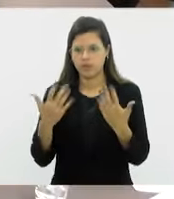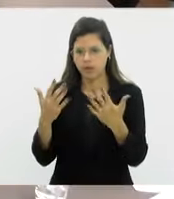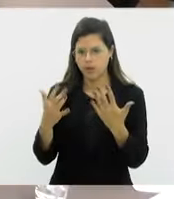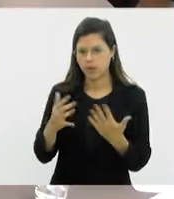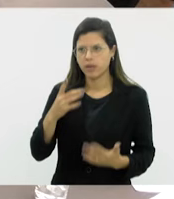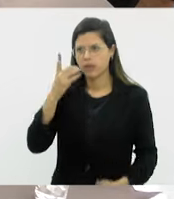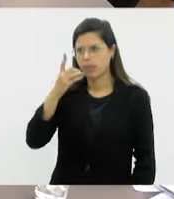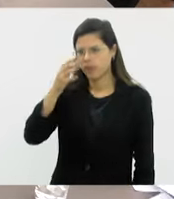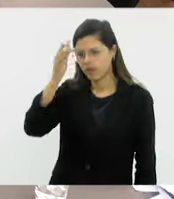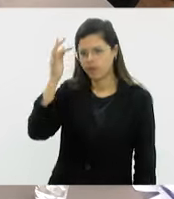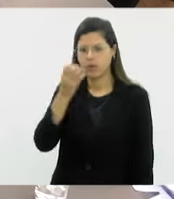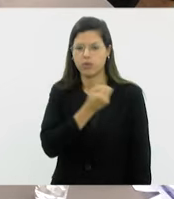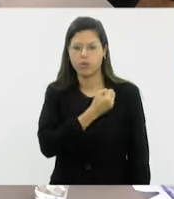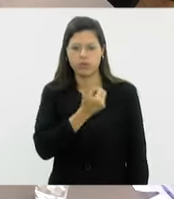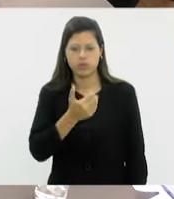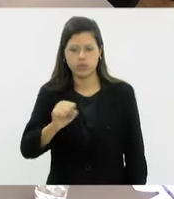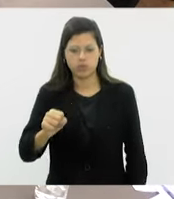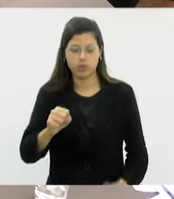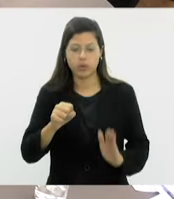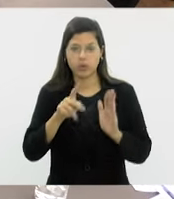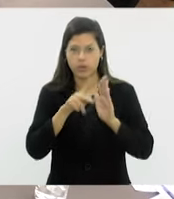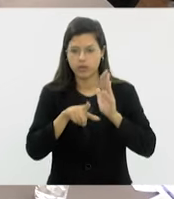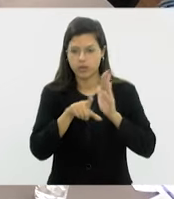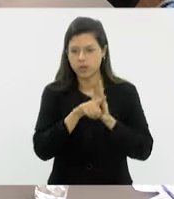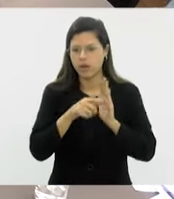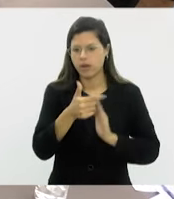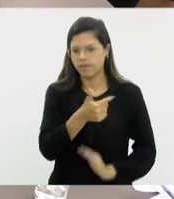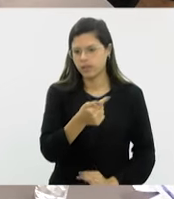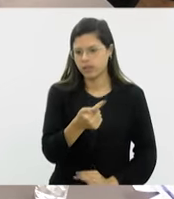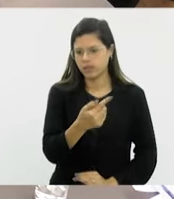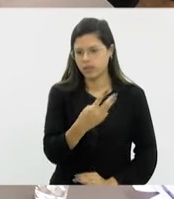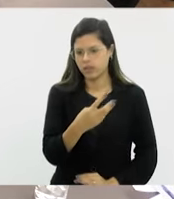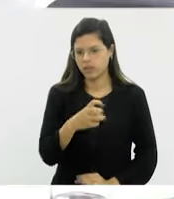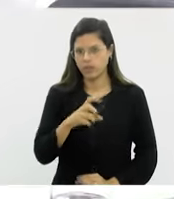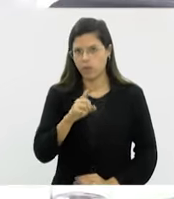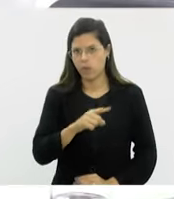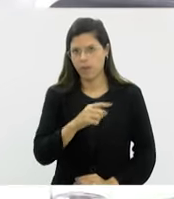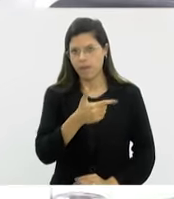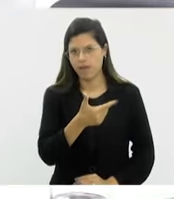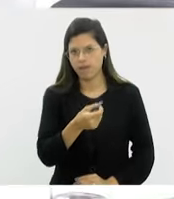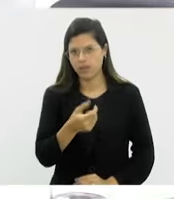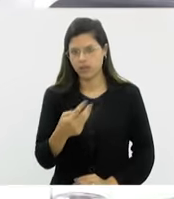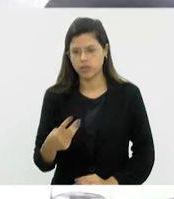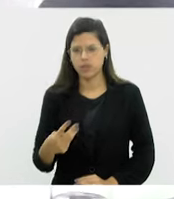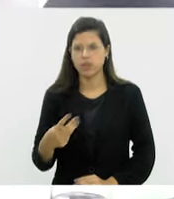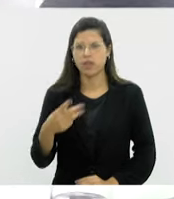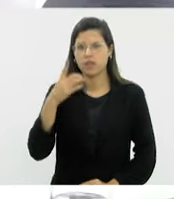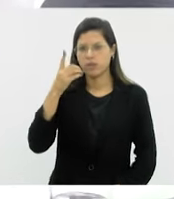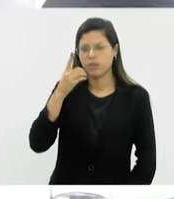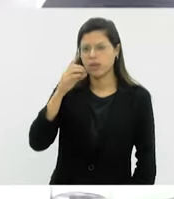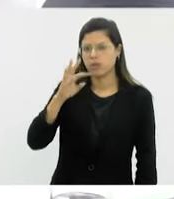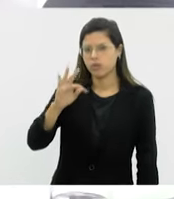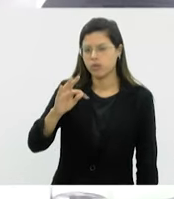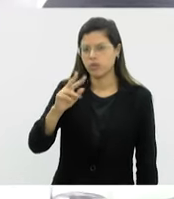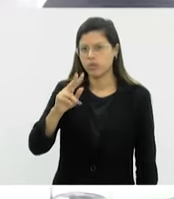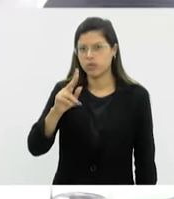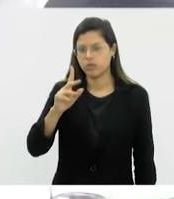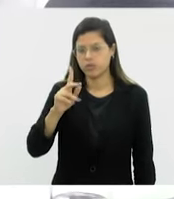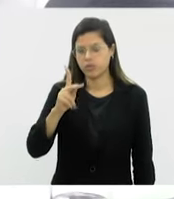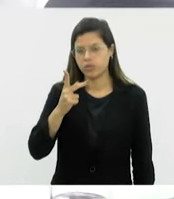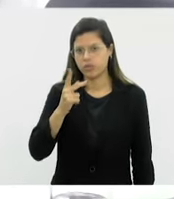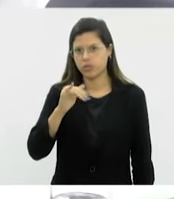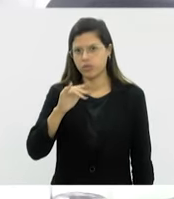Fred Pacheco, 18 da pauta. Projeto de lei 2735 de 23, de autoria do deputado Thiago Gagliasso,